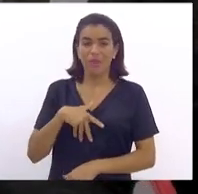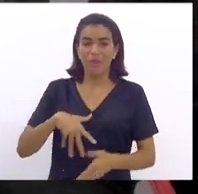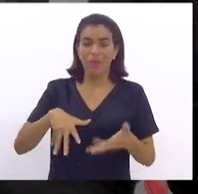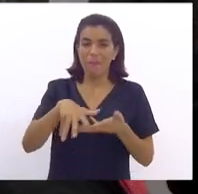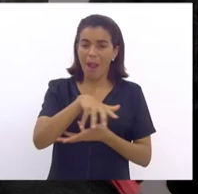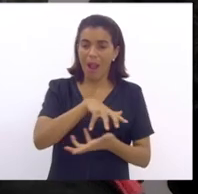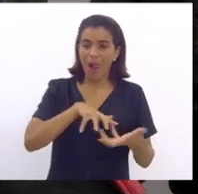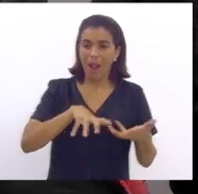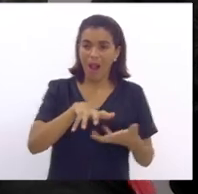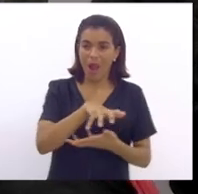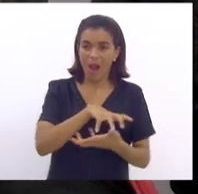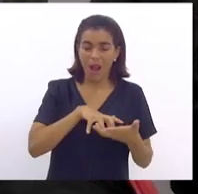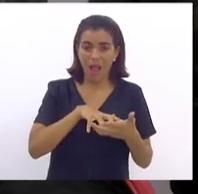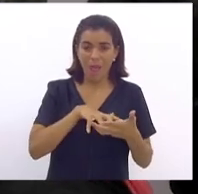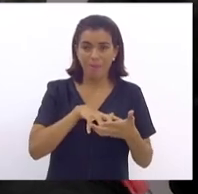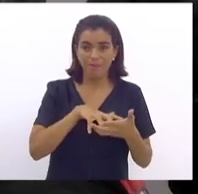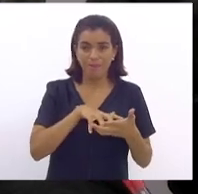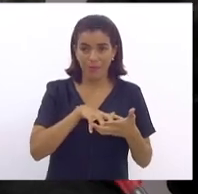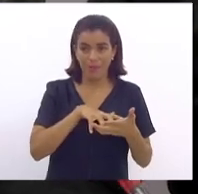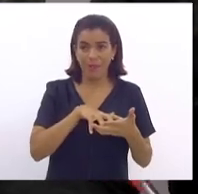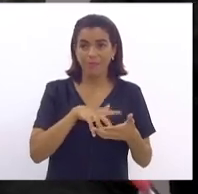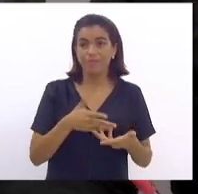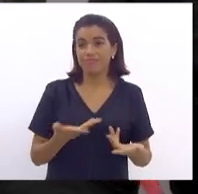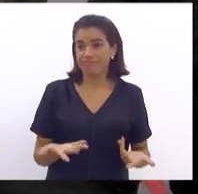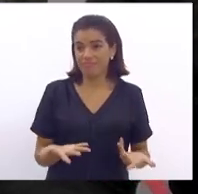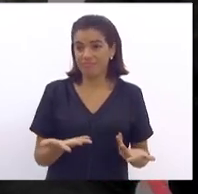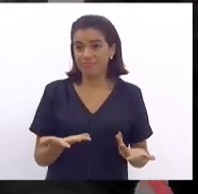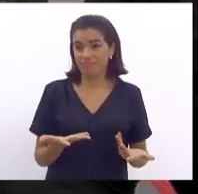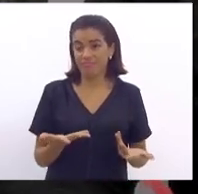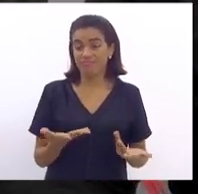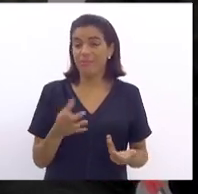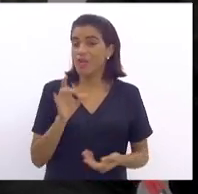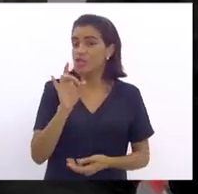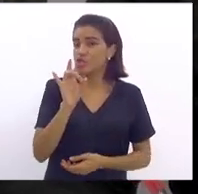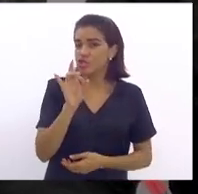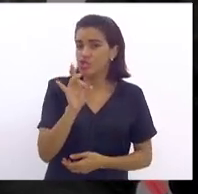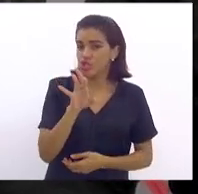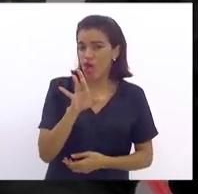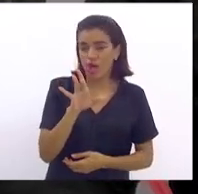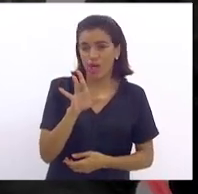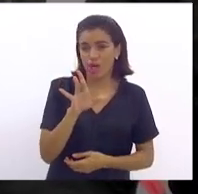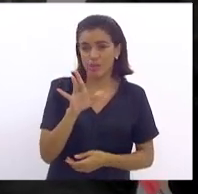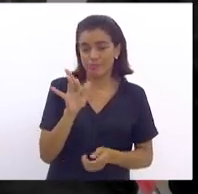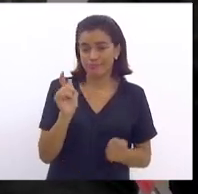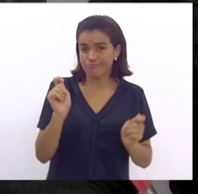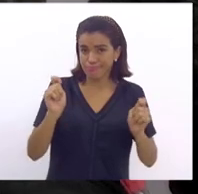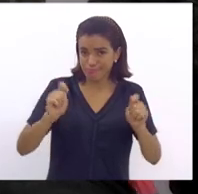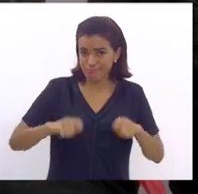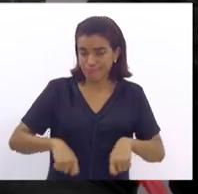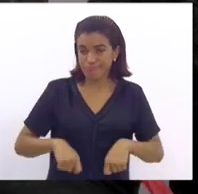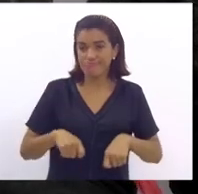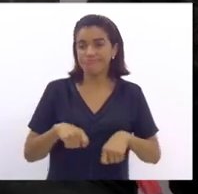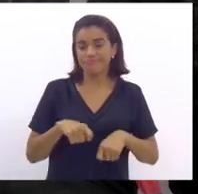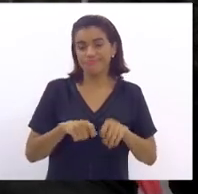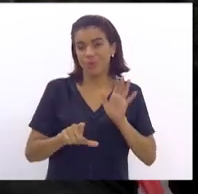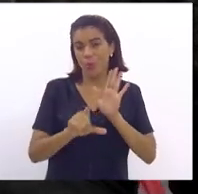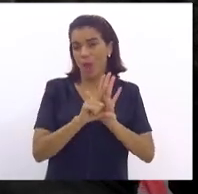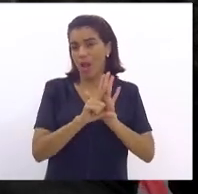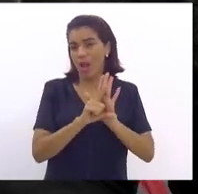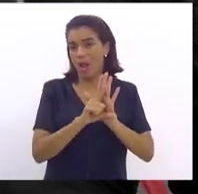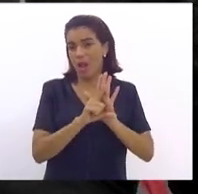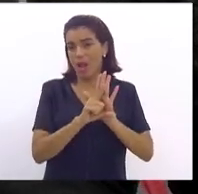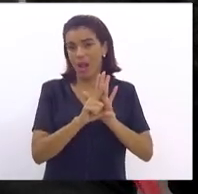o processo democrático que teve dentro da universidade. Bom, só isso já daria margem para essa lei ser uma